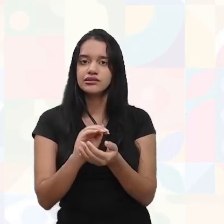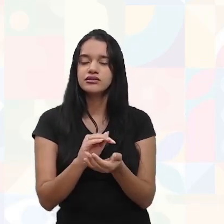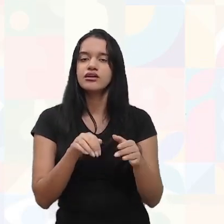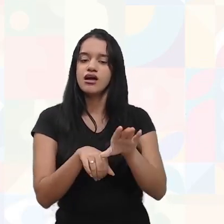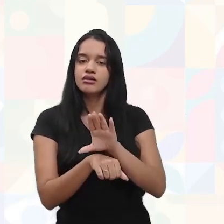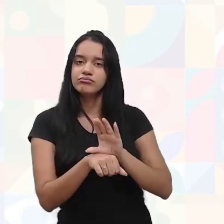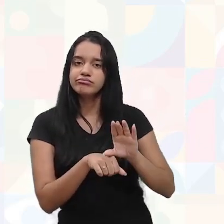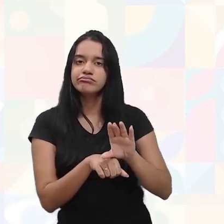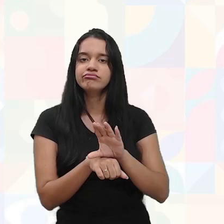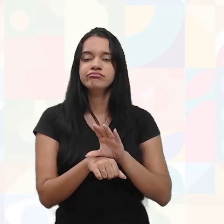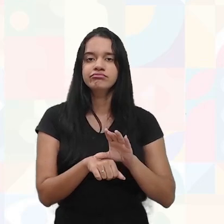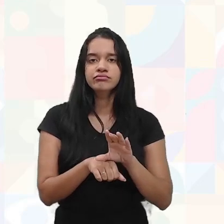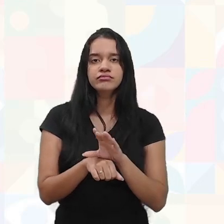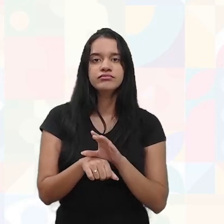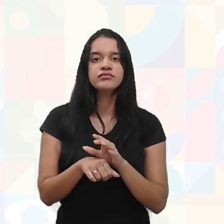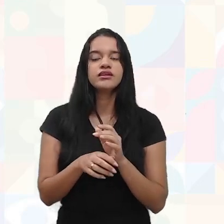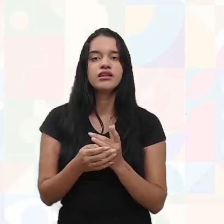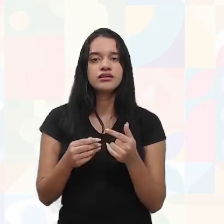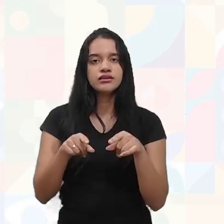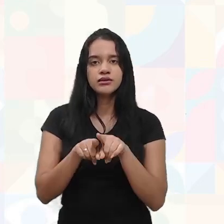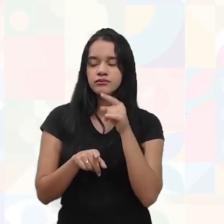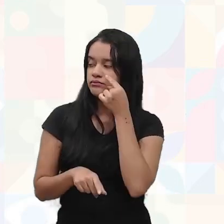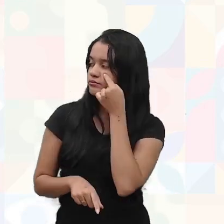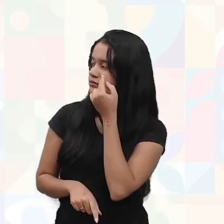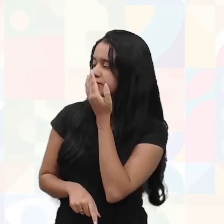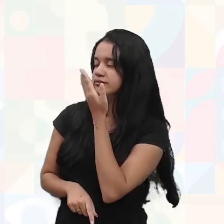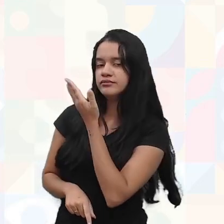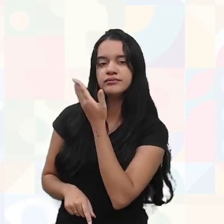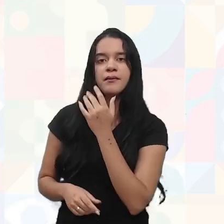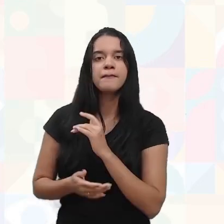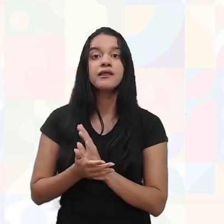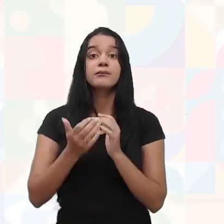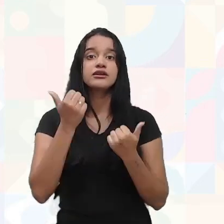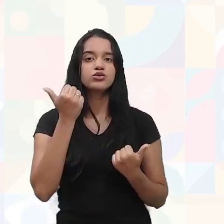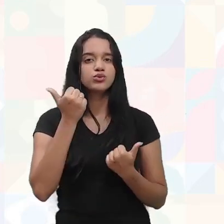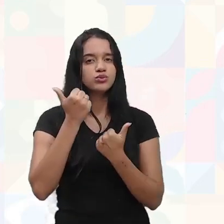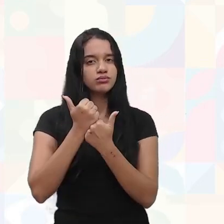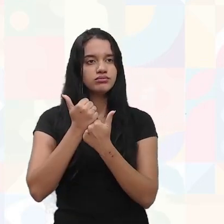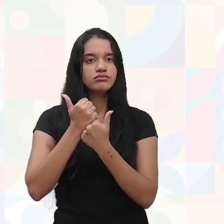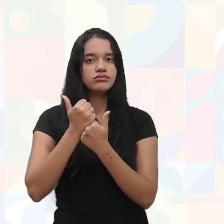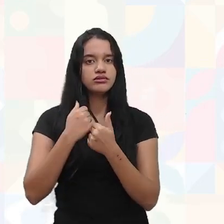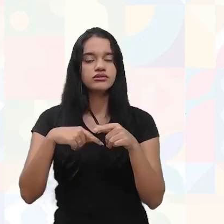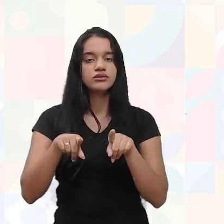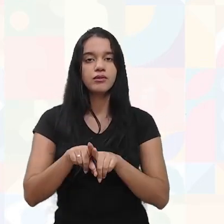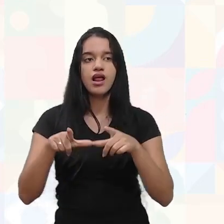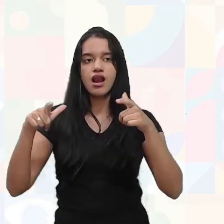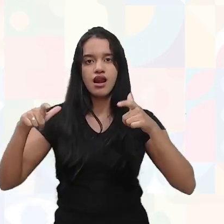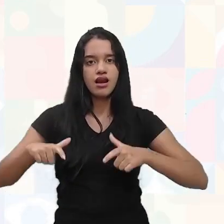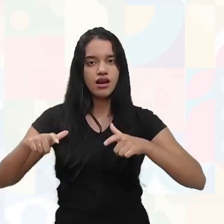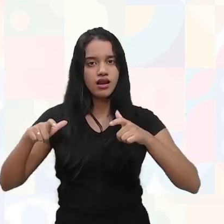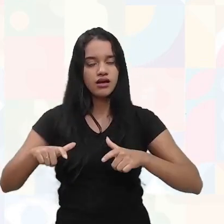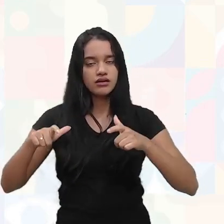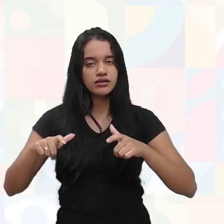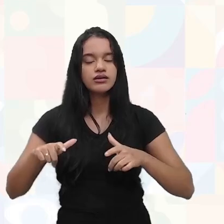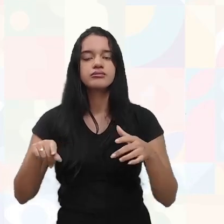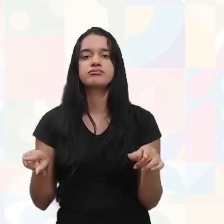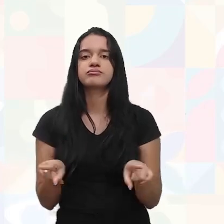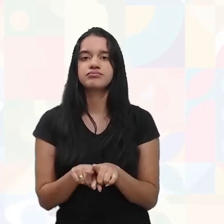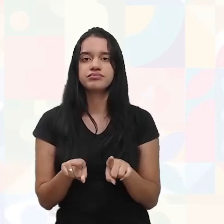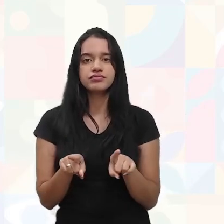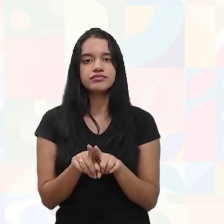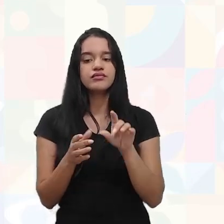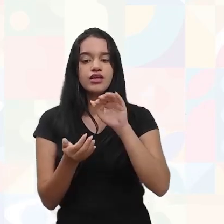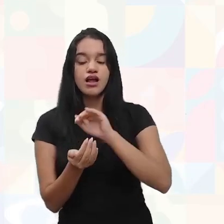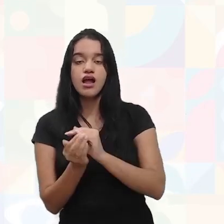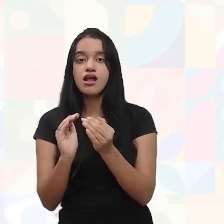argamassa, do canteiro de obras, substituindo esse local, trazendo já o